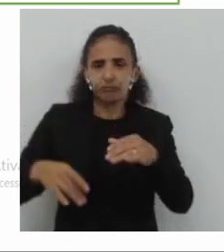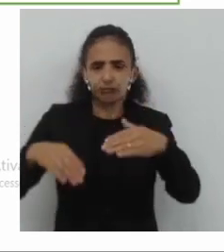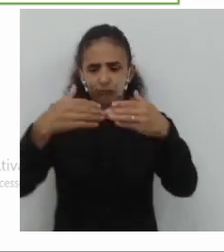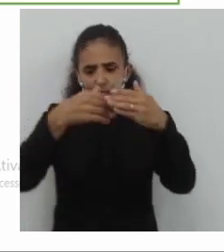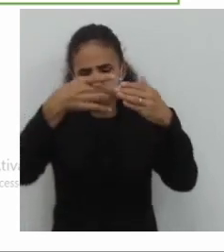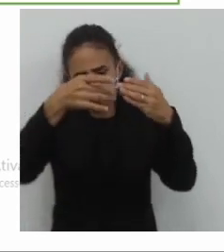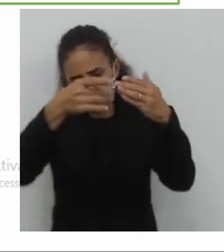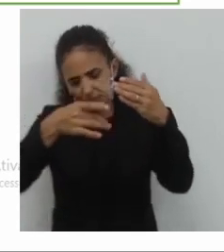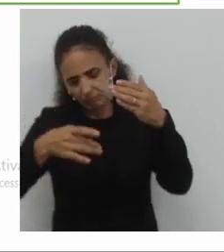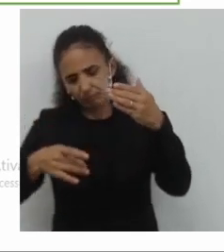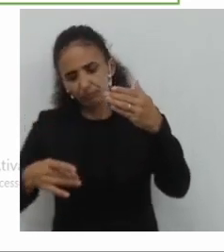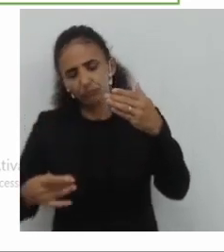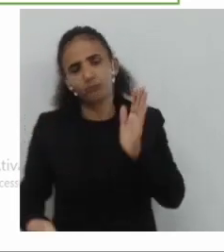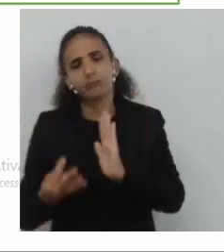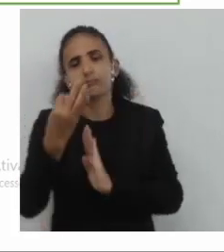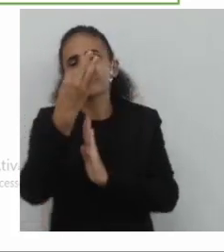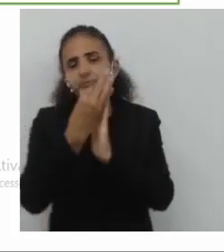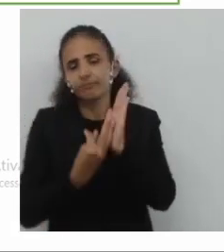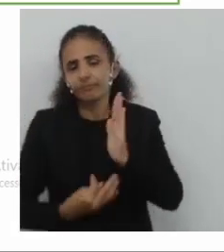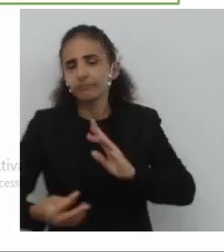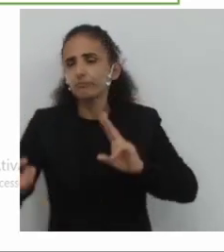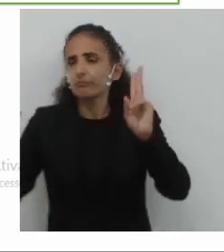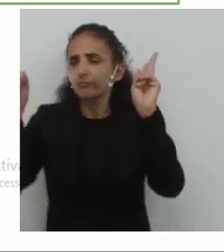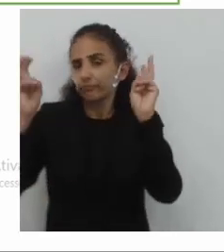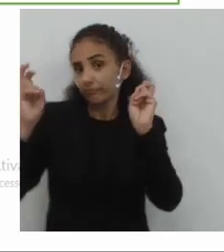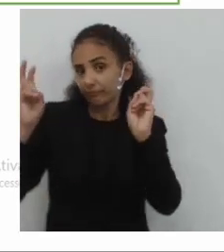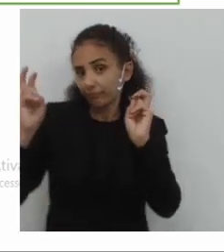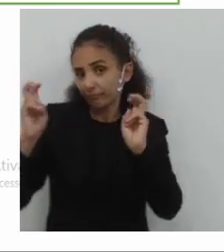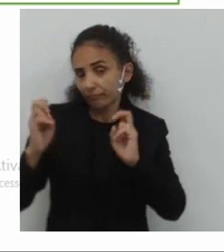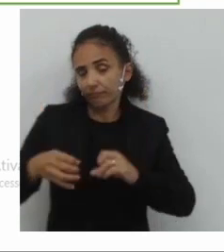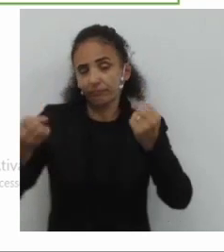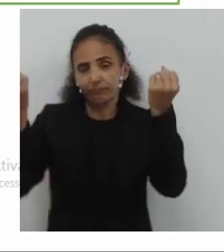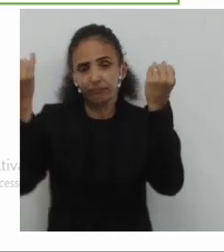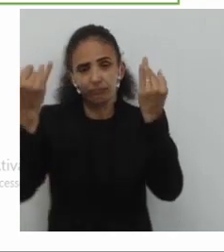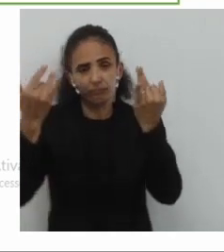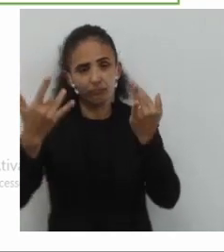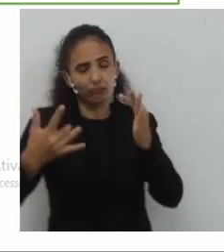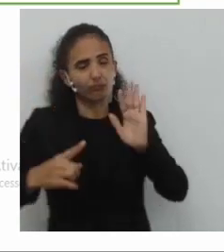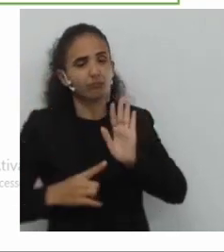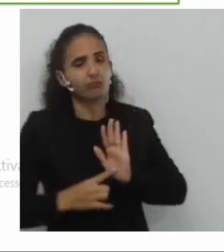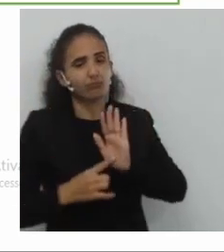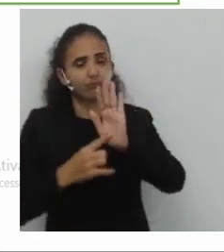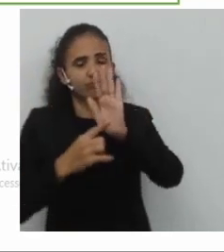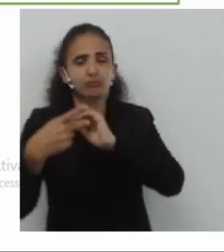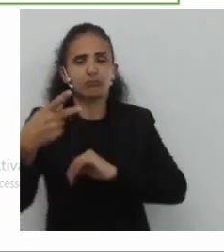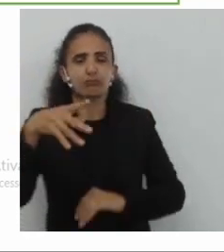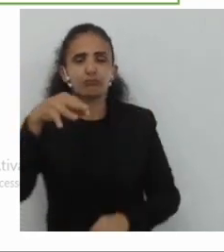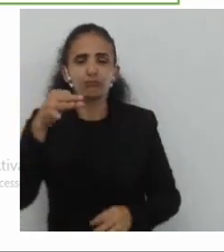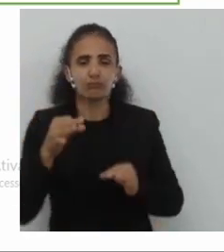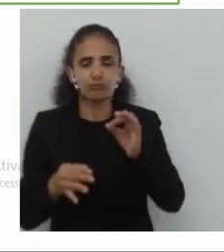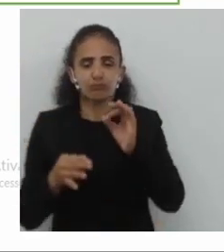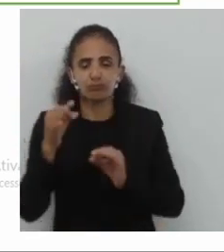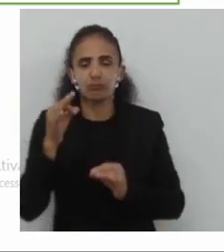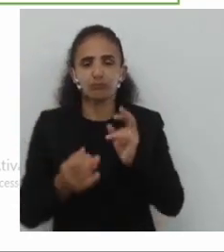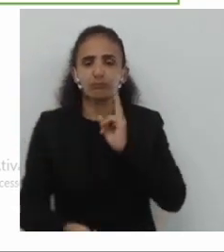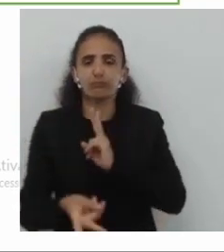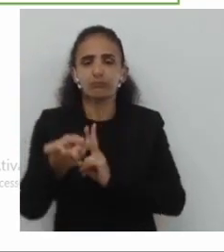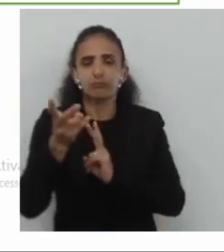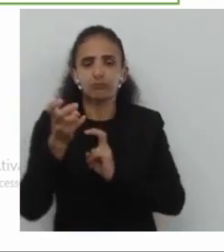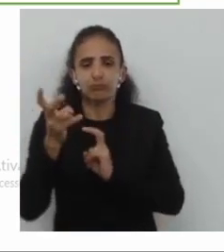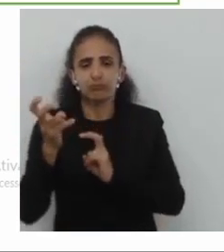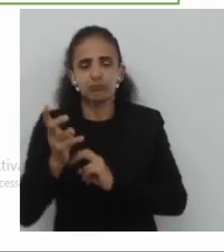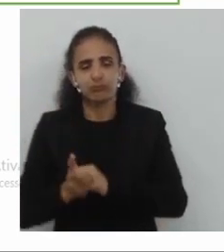sabe sobre um determinado tema. Explicar é apresentar justificativas.